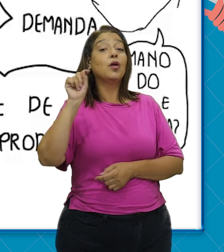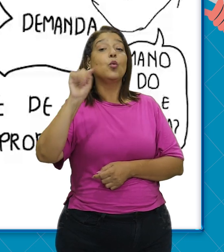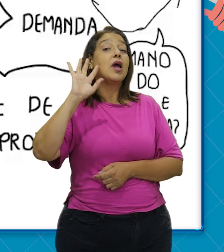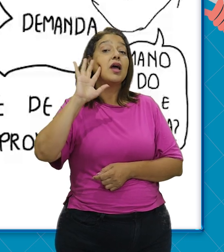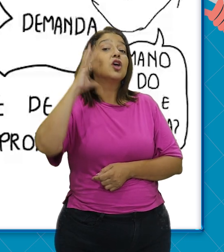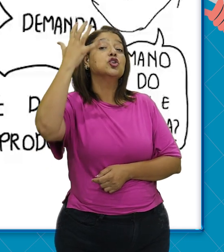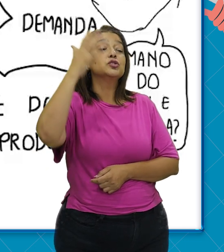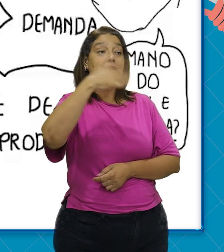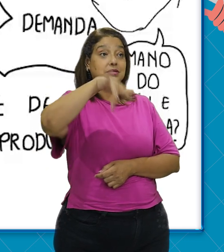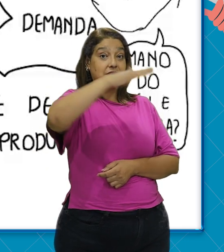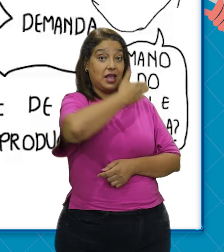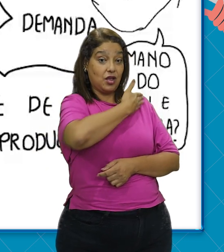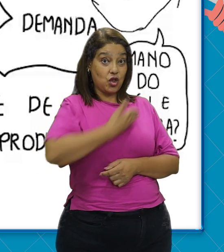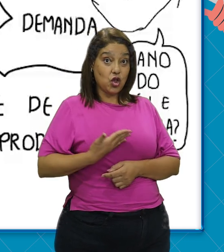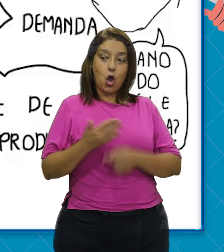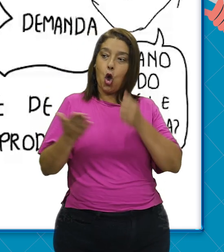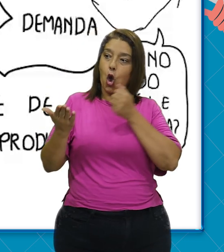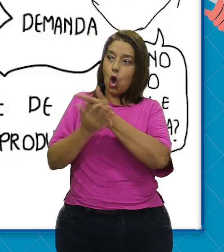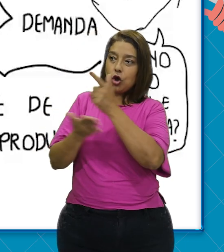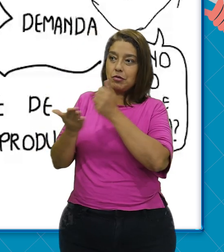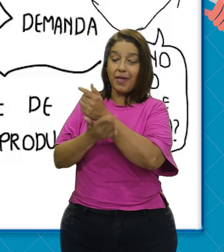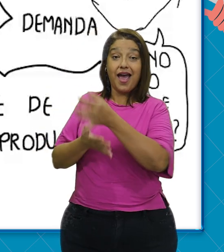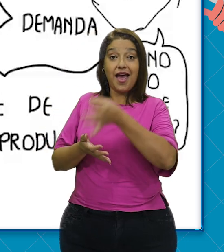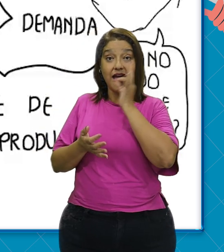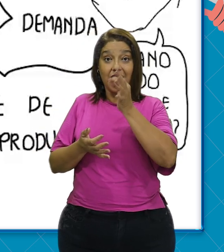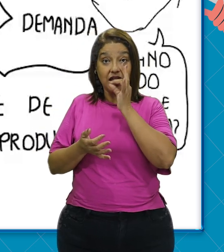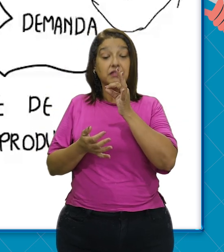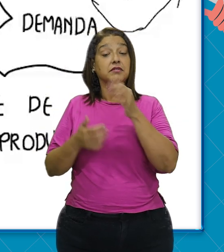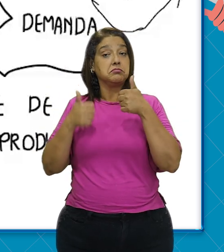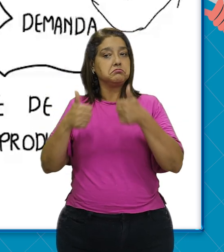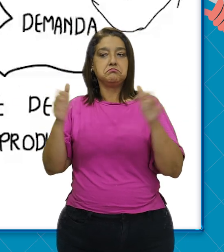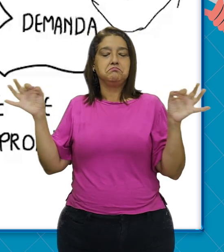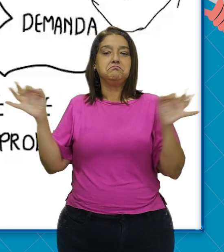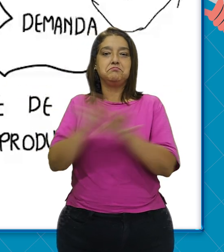iam comprar o excesso de café produzido e assim ficaria tudo bem.